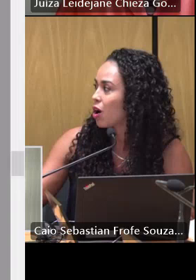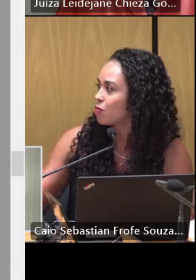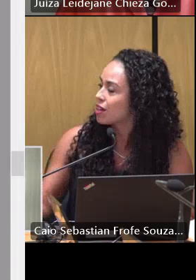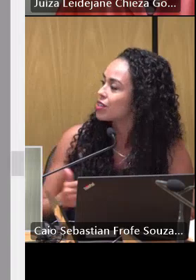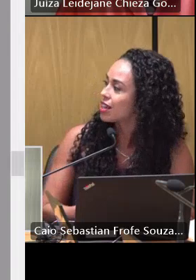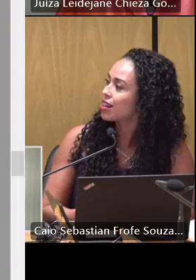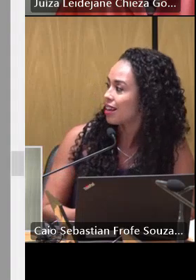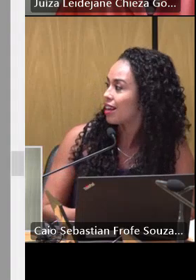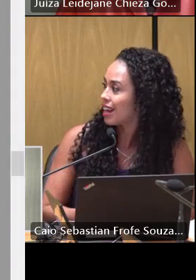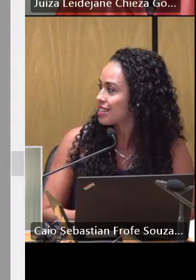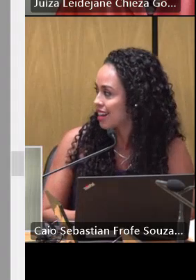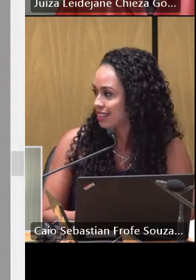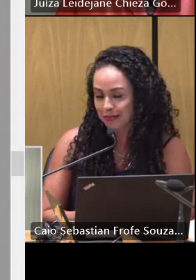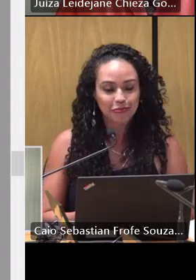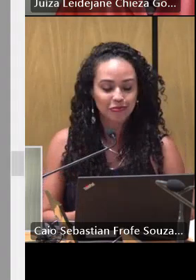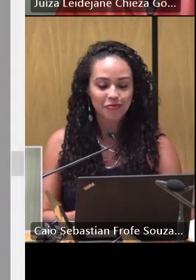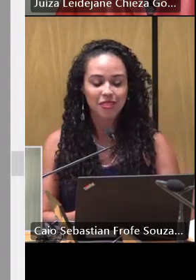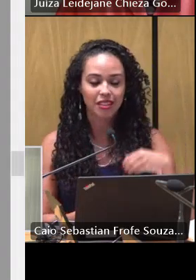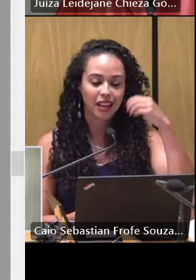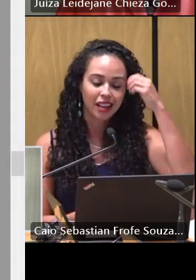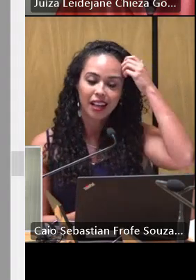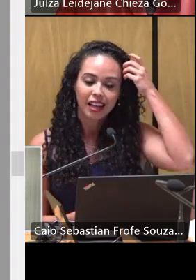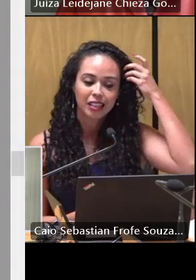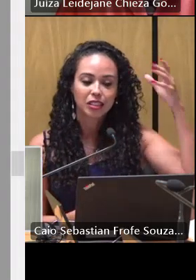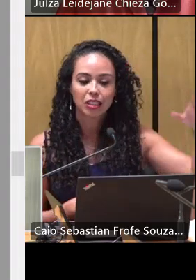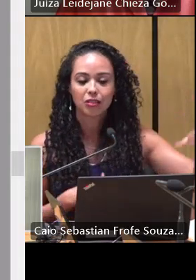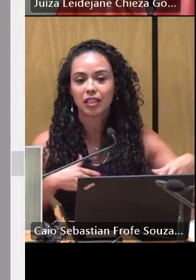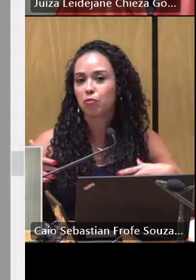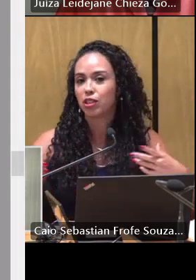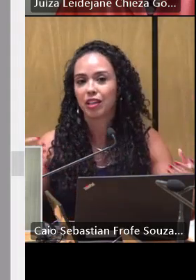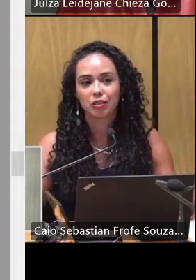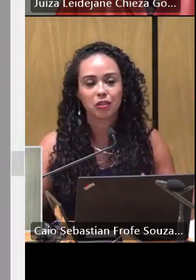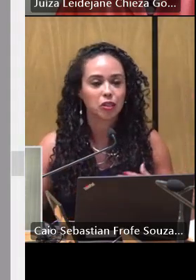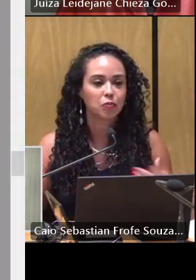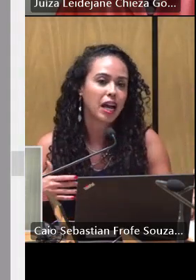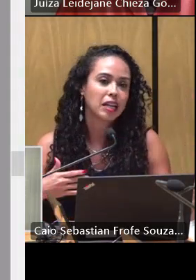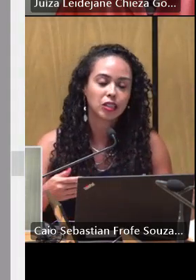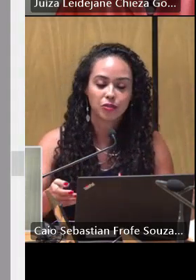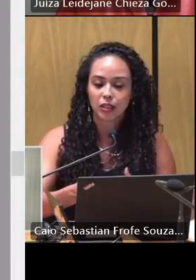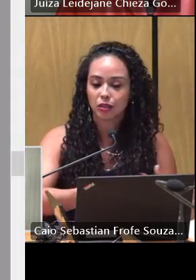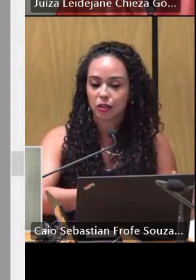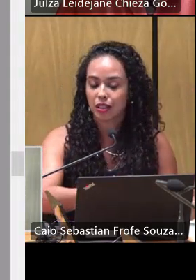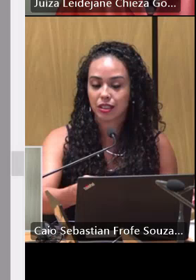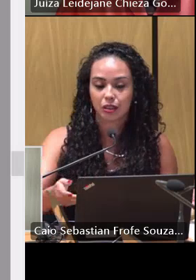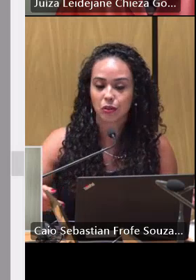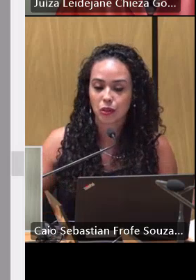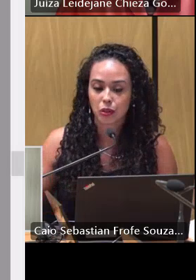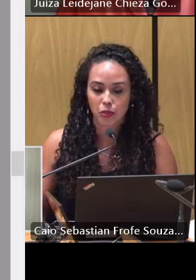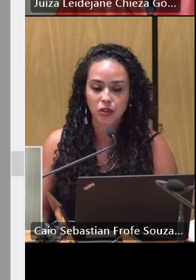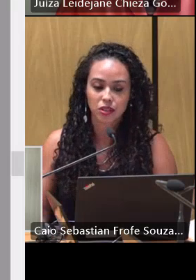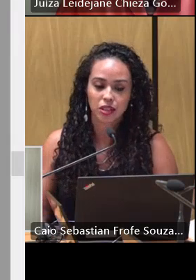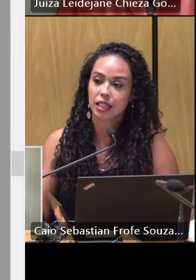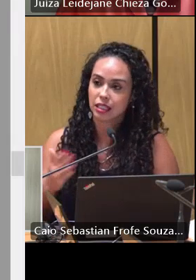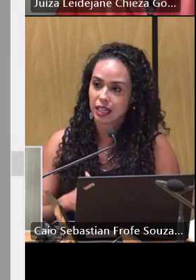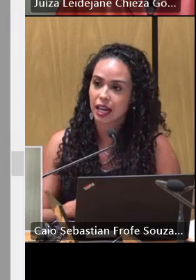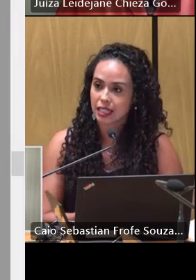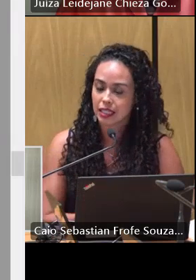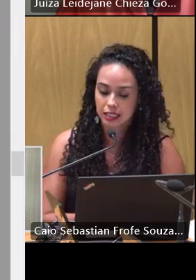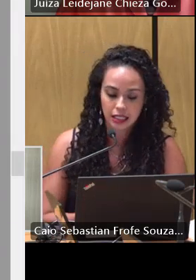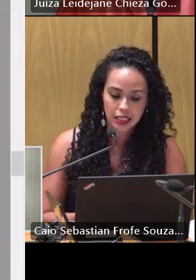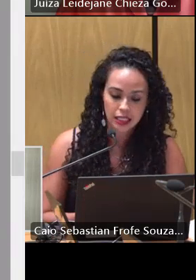ilegal porque antes era legalizado né então a gente vai ter por diversas outras praias diversas outras outros portos né já a